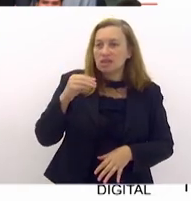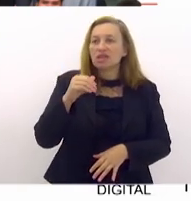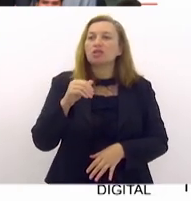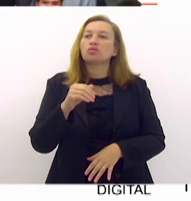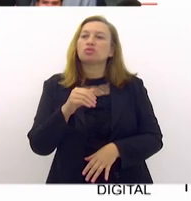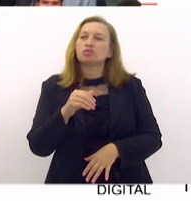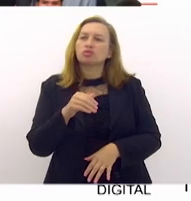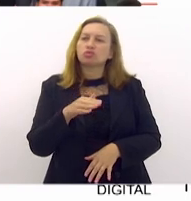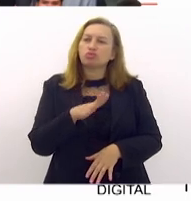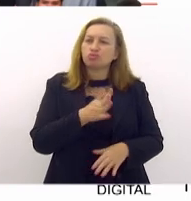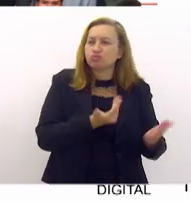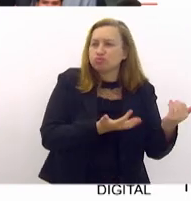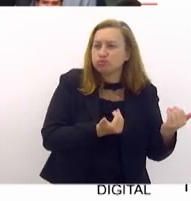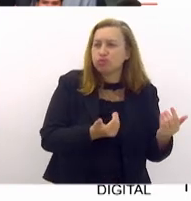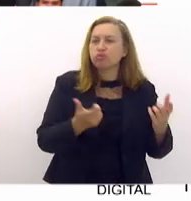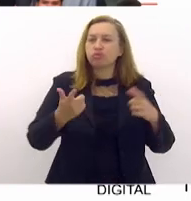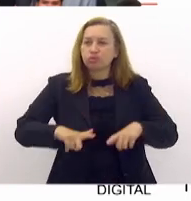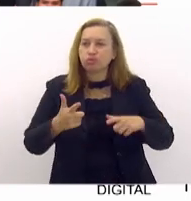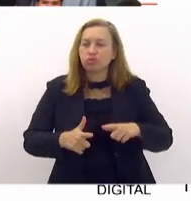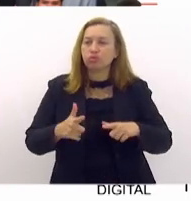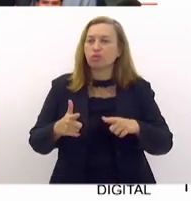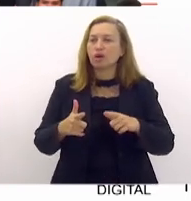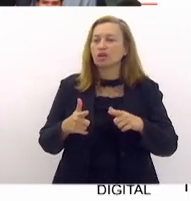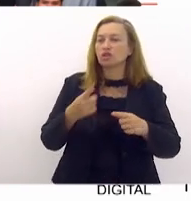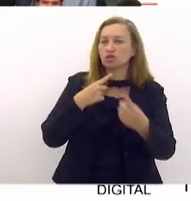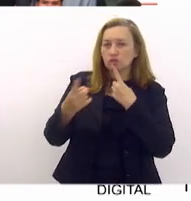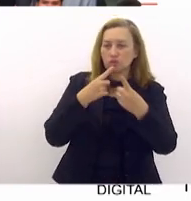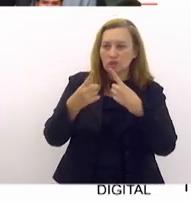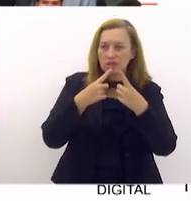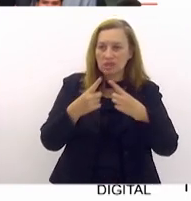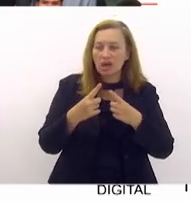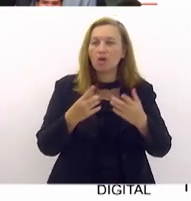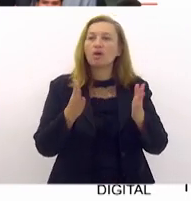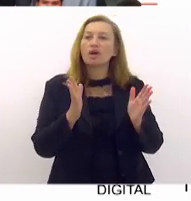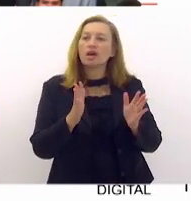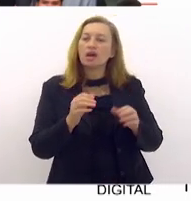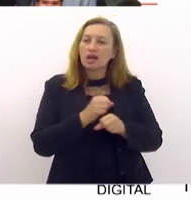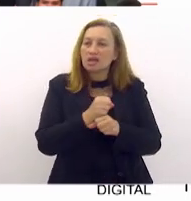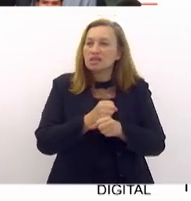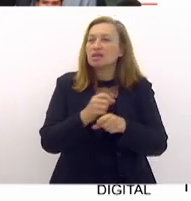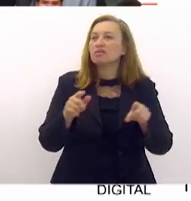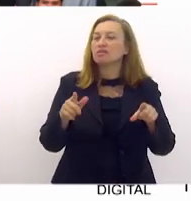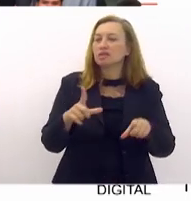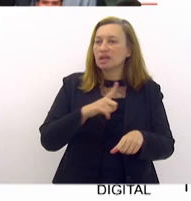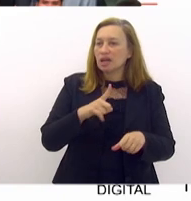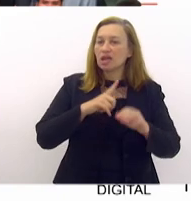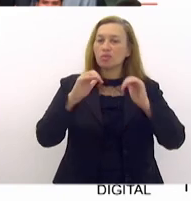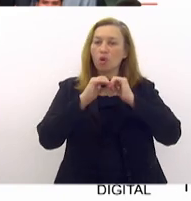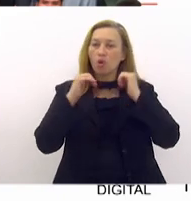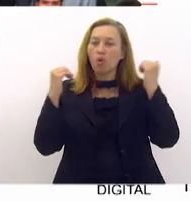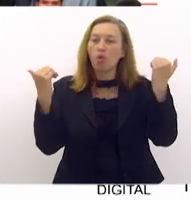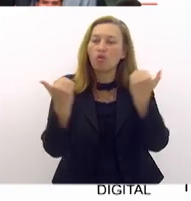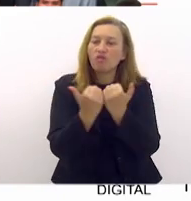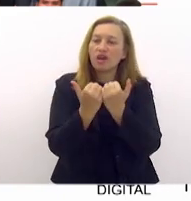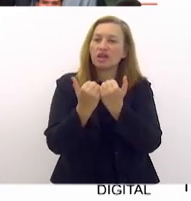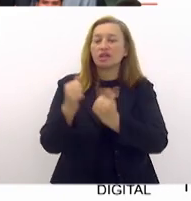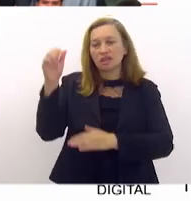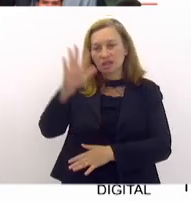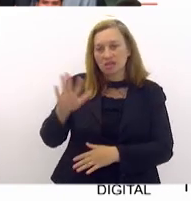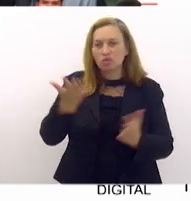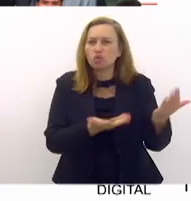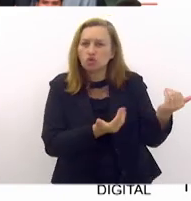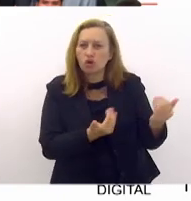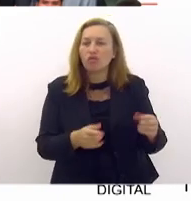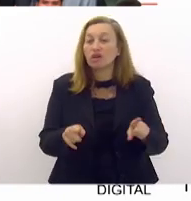espaços de debates. E esse ano a gente vai ter as conferências, a gente já está tendo as conferências estaduais, e vamos ter a Conferência Nacional da Juventude. Então,